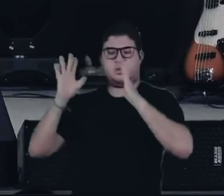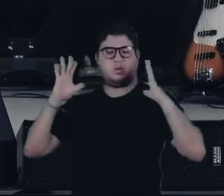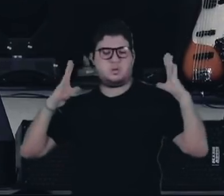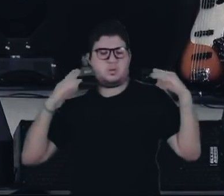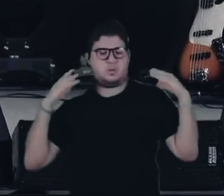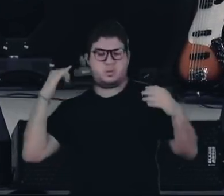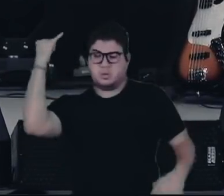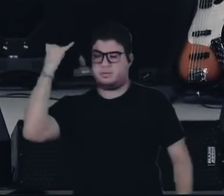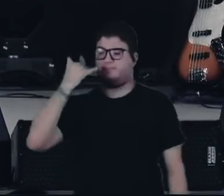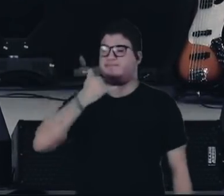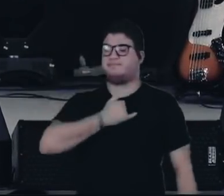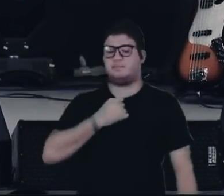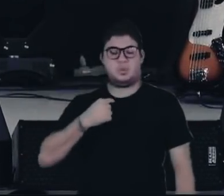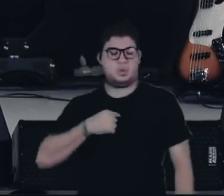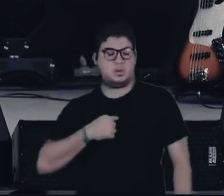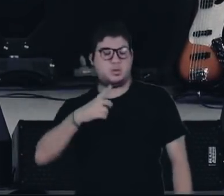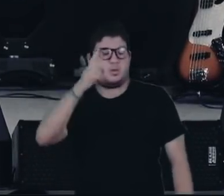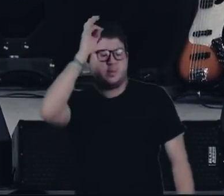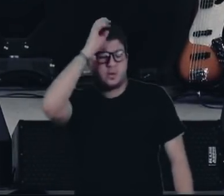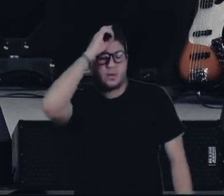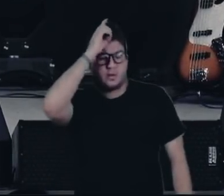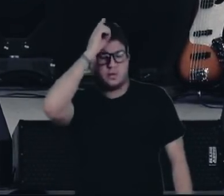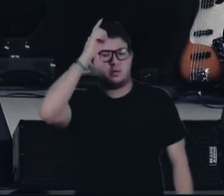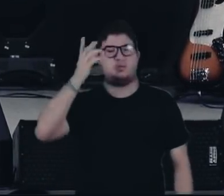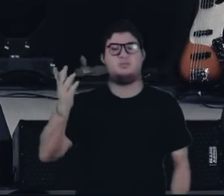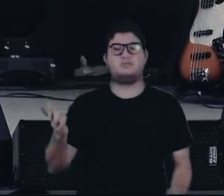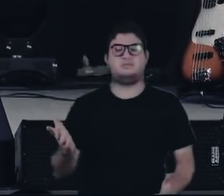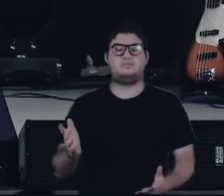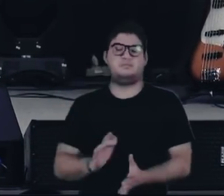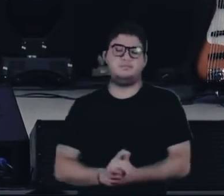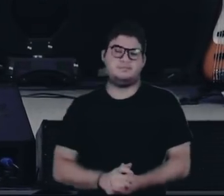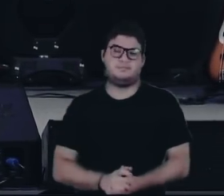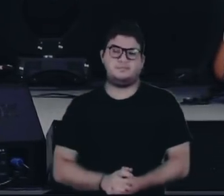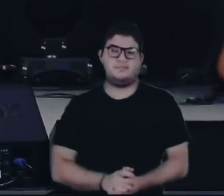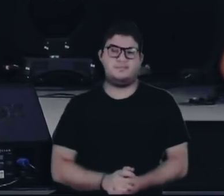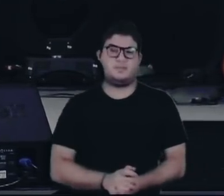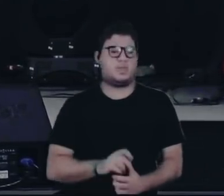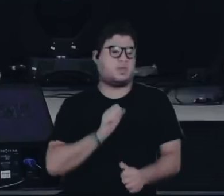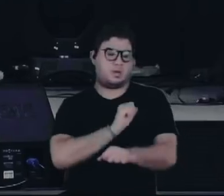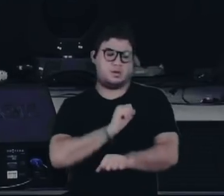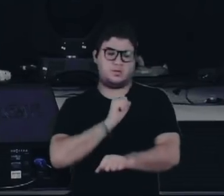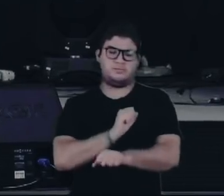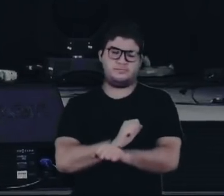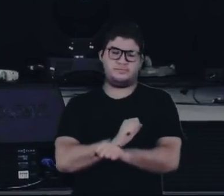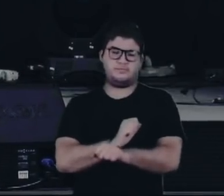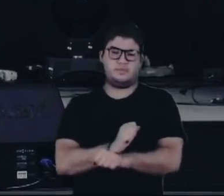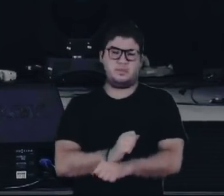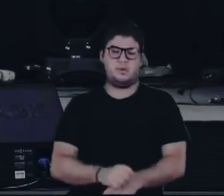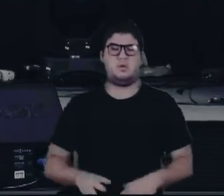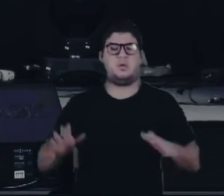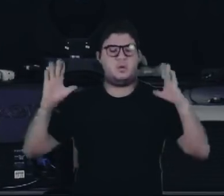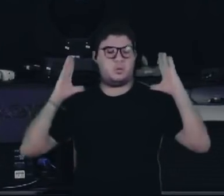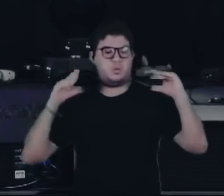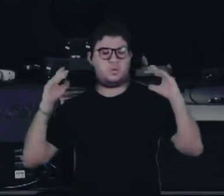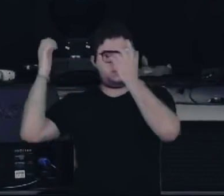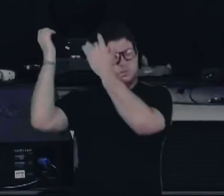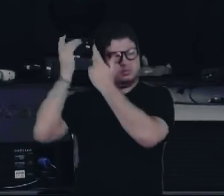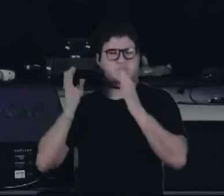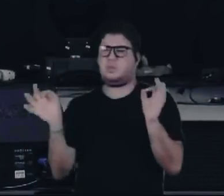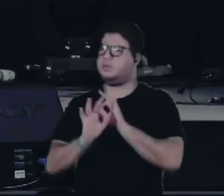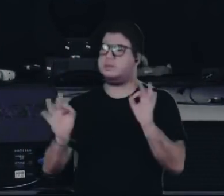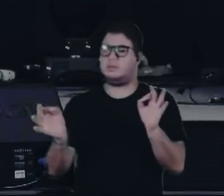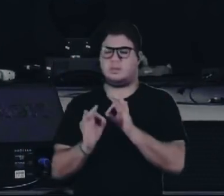e me contar o que é, qual é o meu talento. Deixa eu esperar, né, um anjo descer. Não.